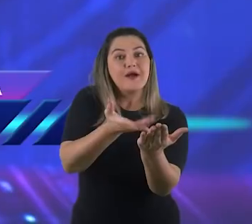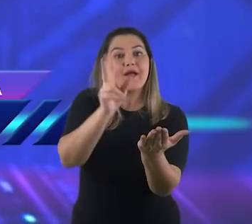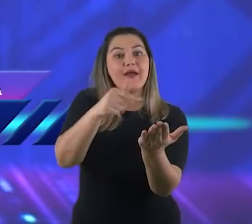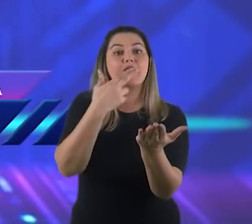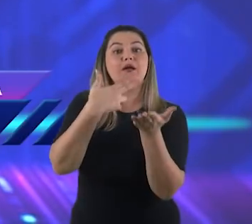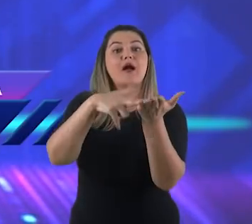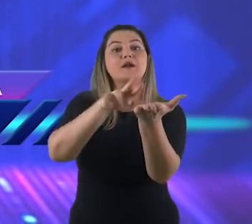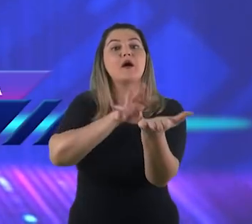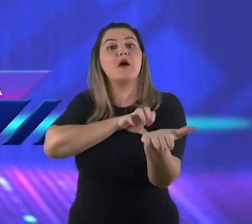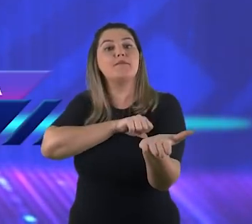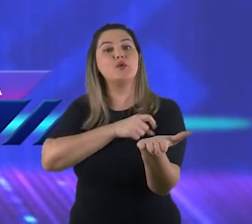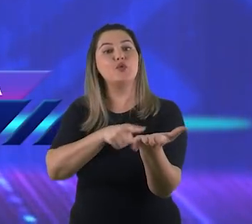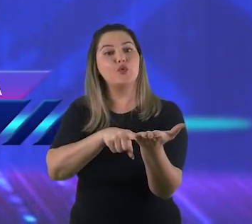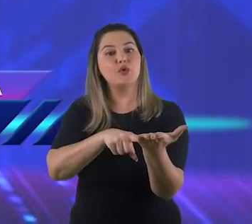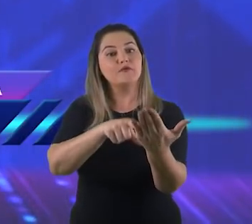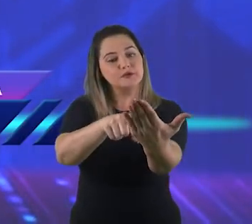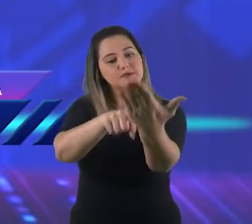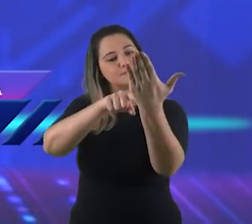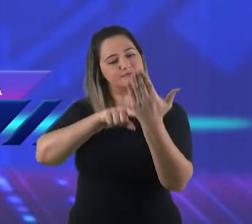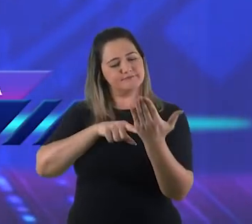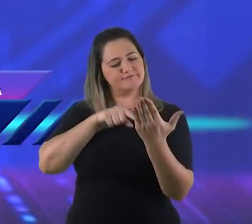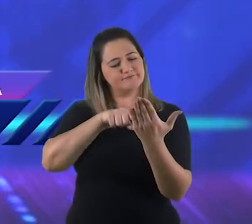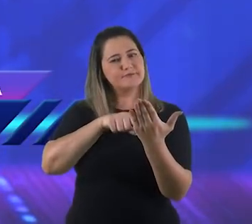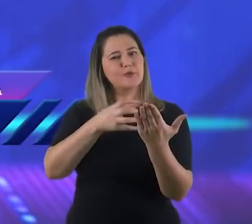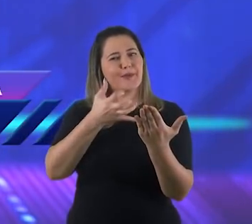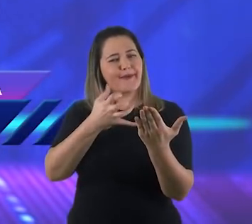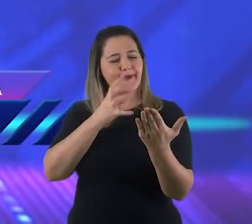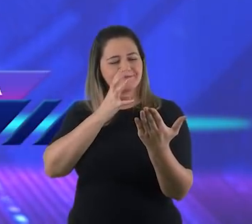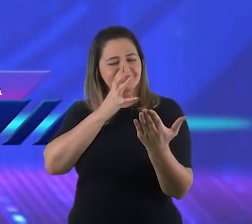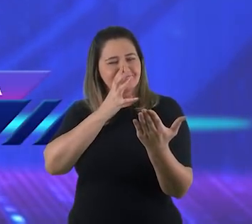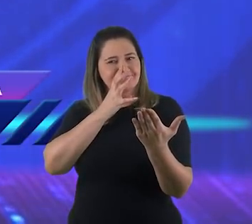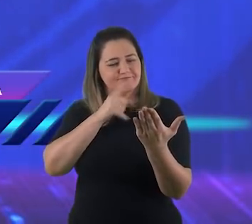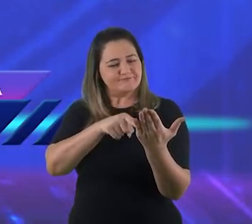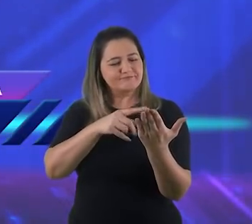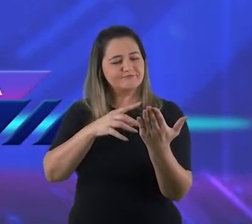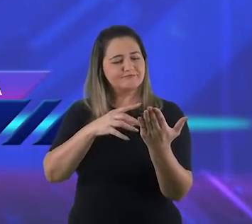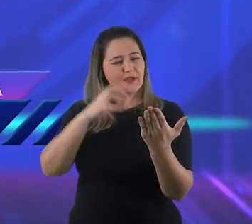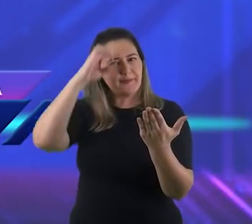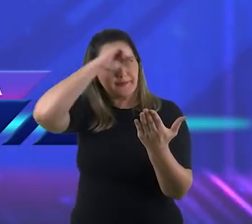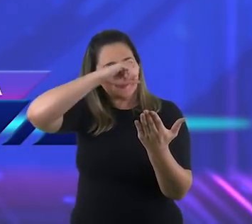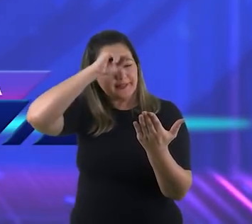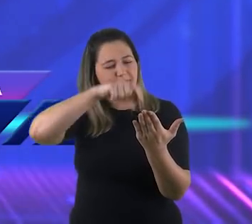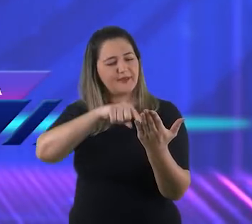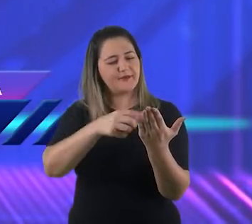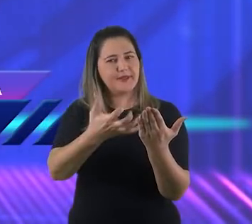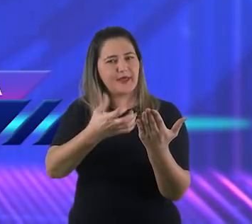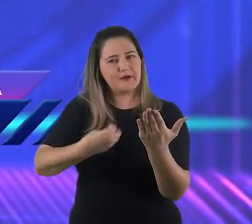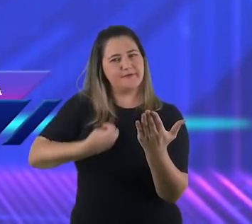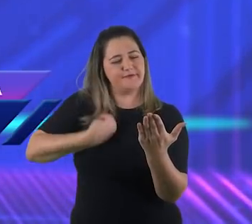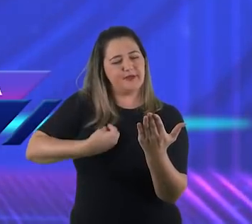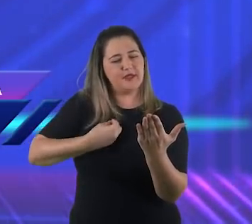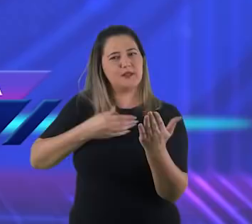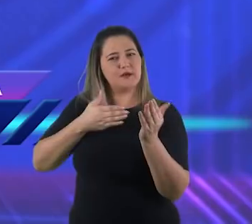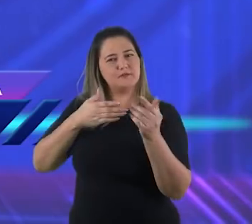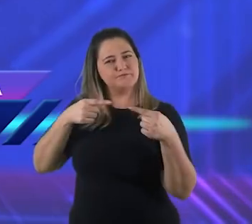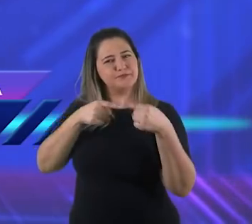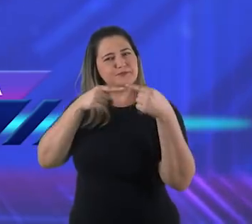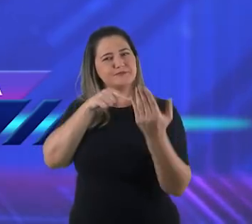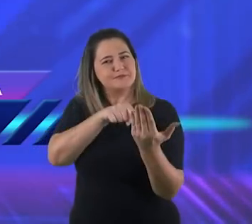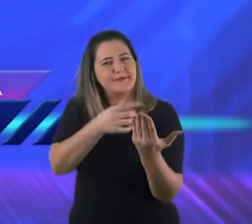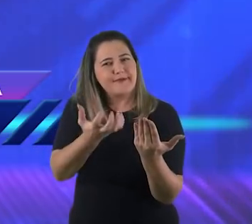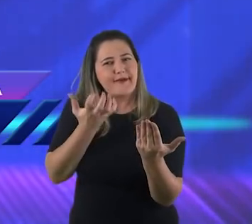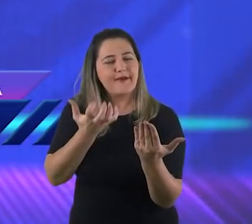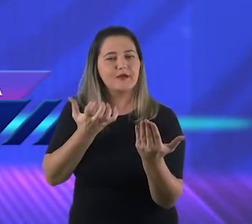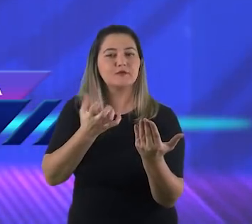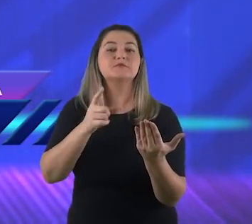carta de amor. E quando você faz dessa carta de amor um guia seguro para a sua vida, você pode caminhar em